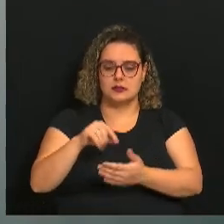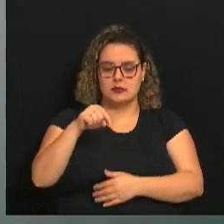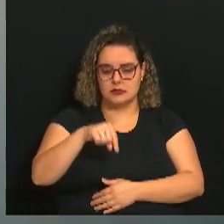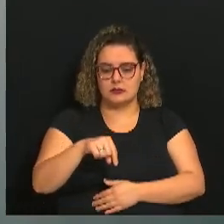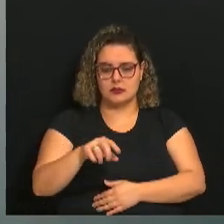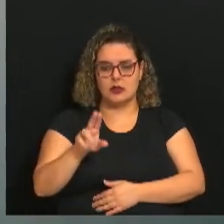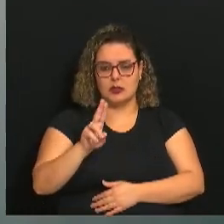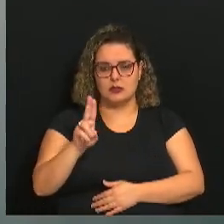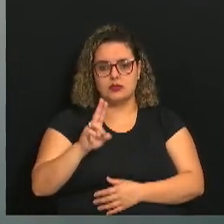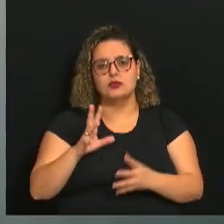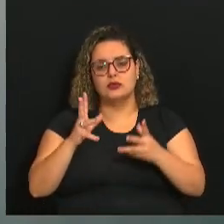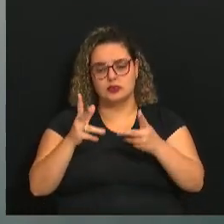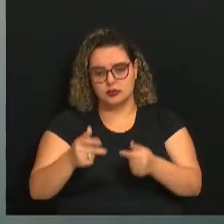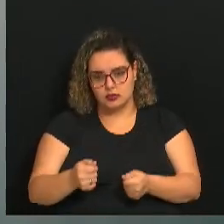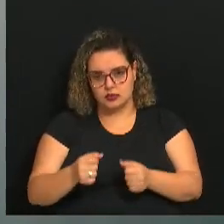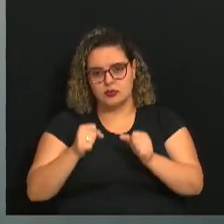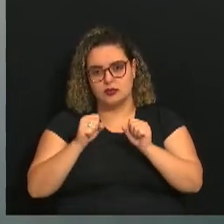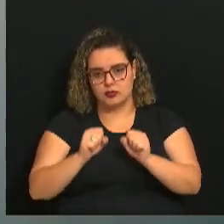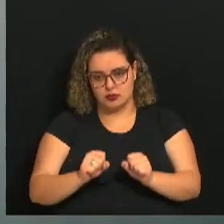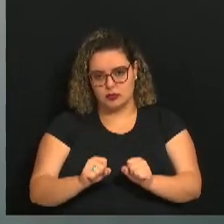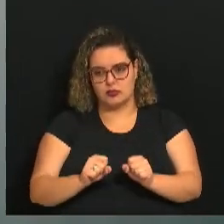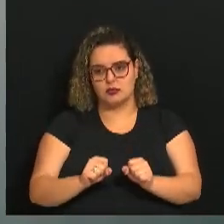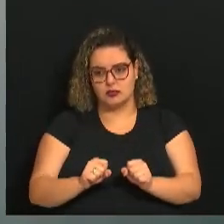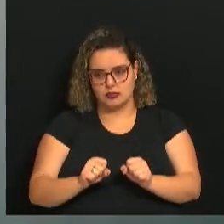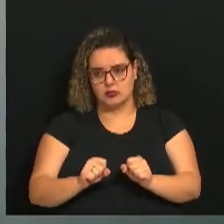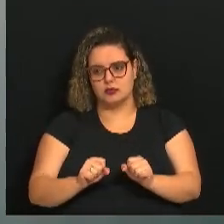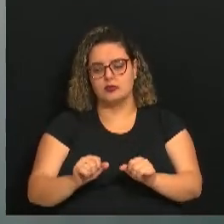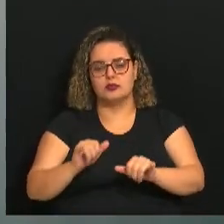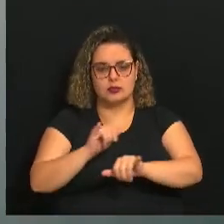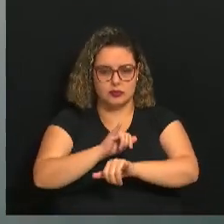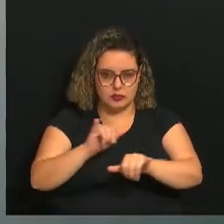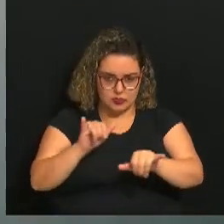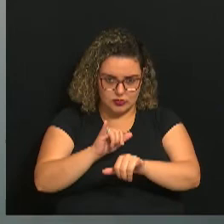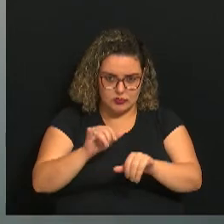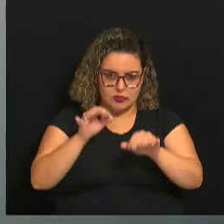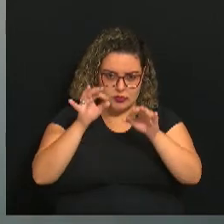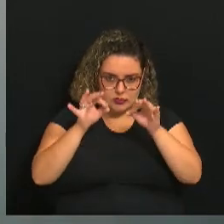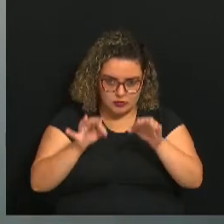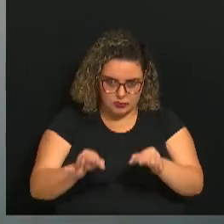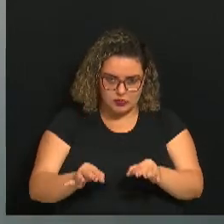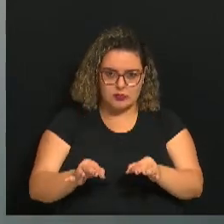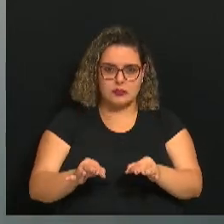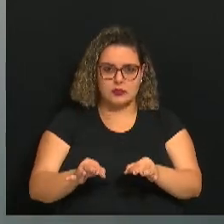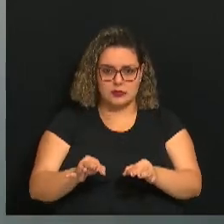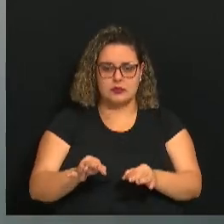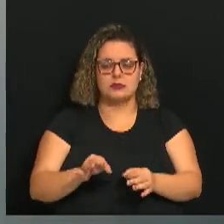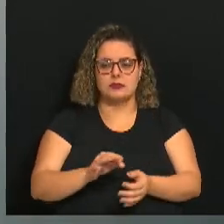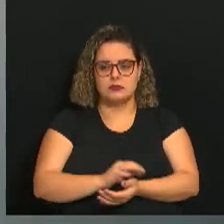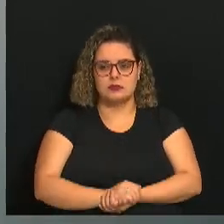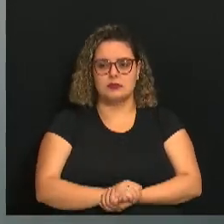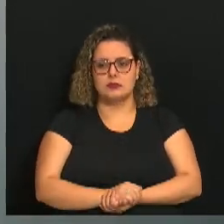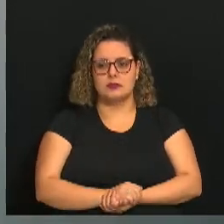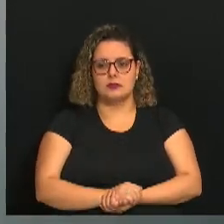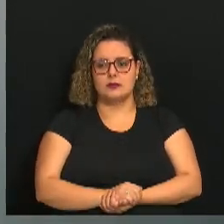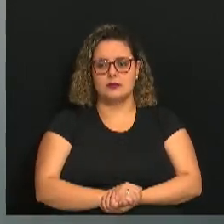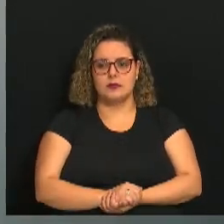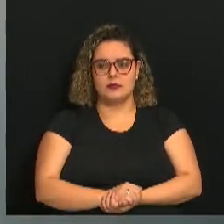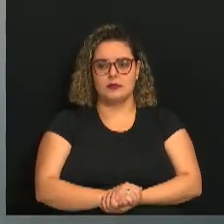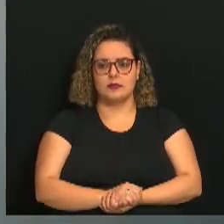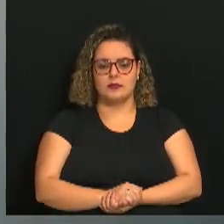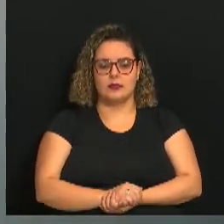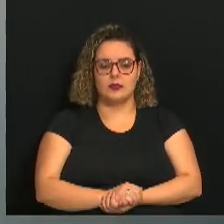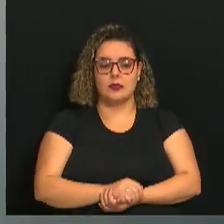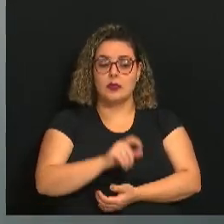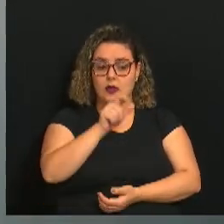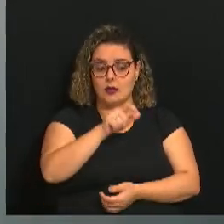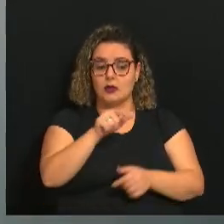os recursos que a gente tinha para informar de forma adequada, para não deixar o trabalhador